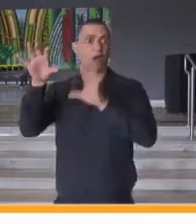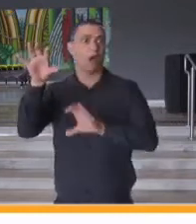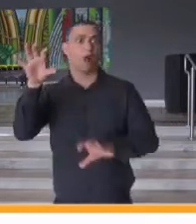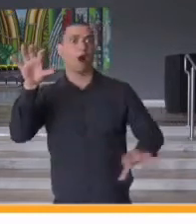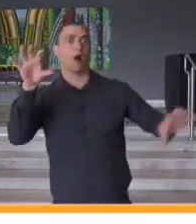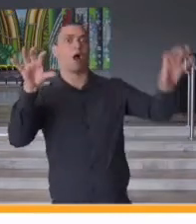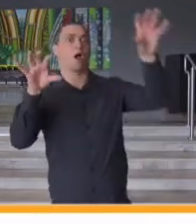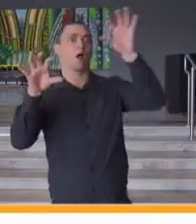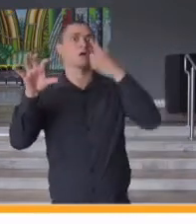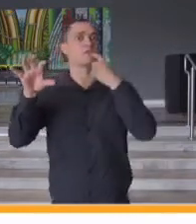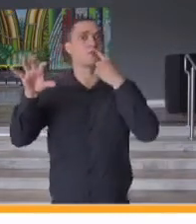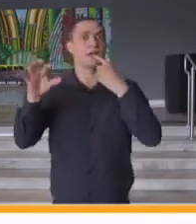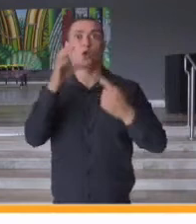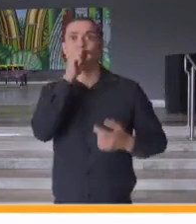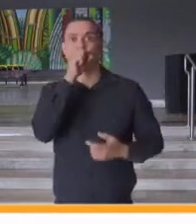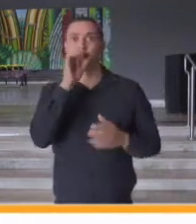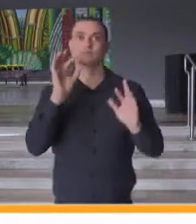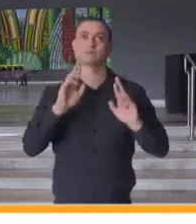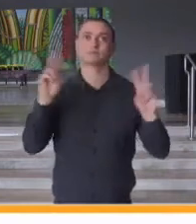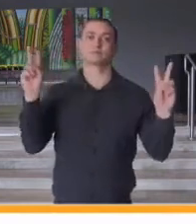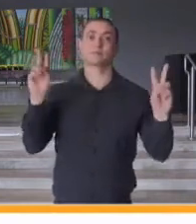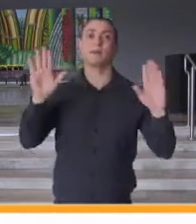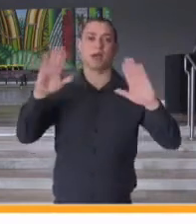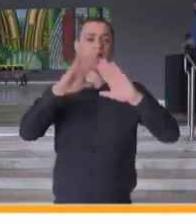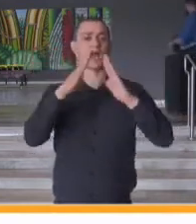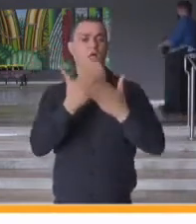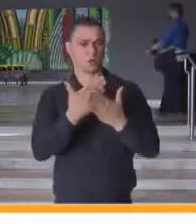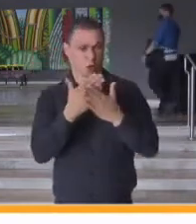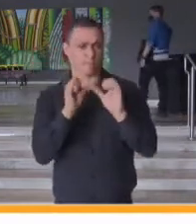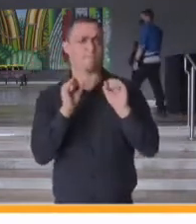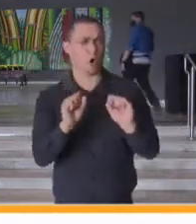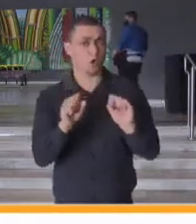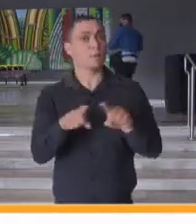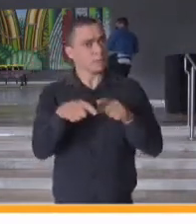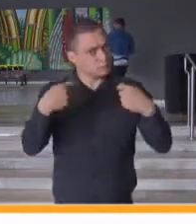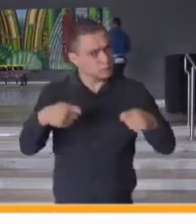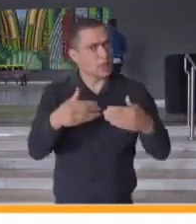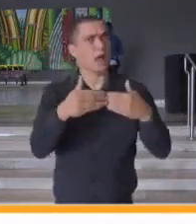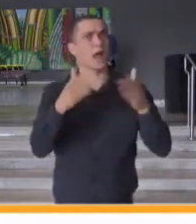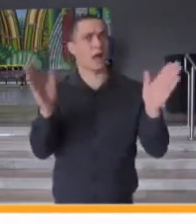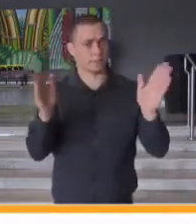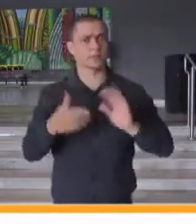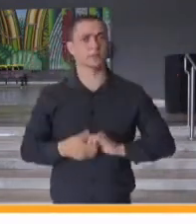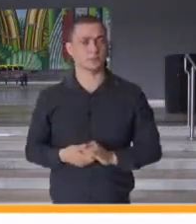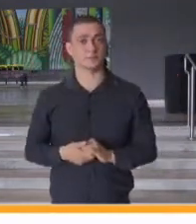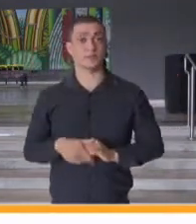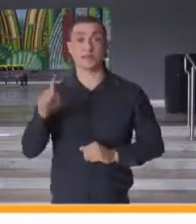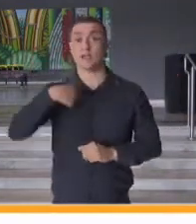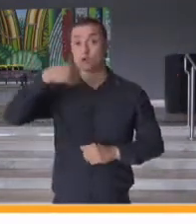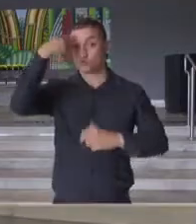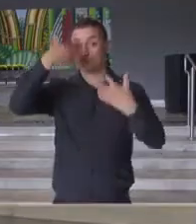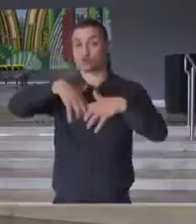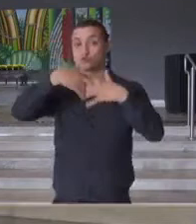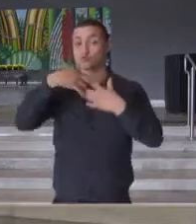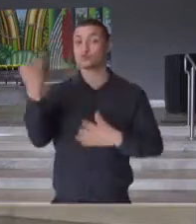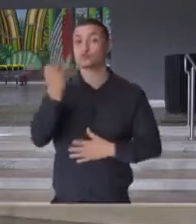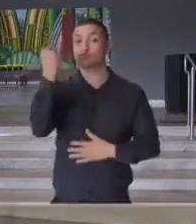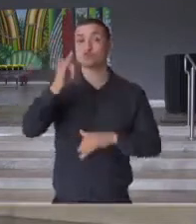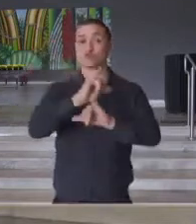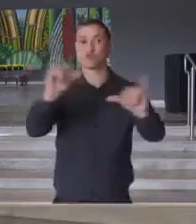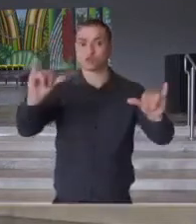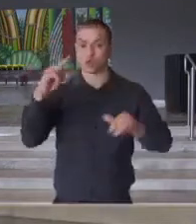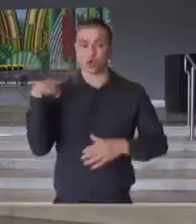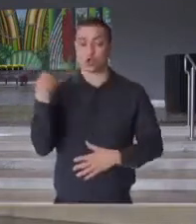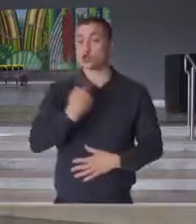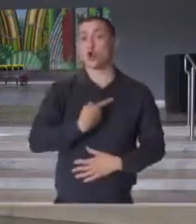regiões no vermelho e no laranja. Mas a escola pode e deve abrir. E aqui uma reflexão importante. Nós